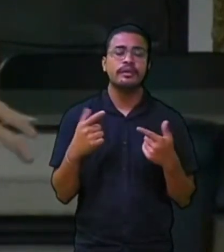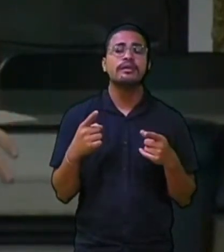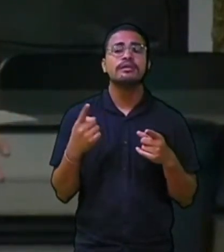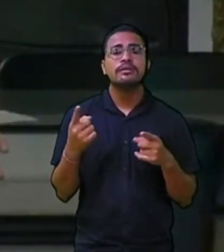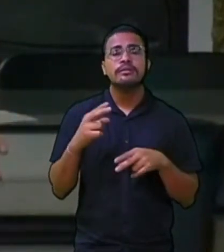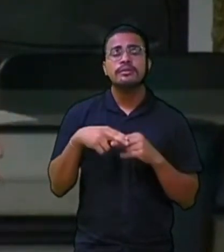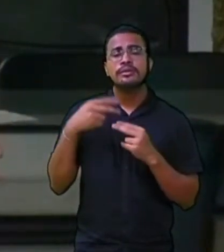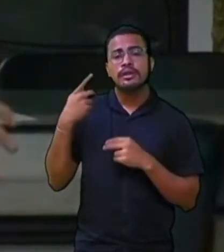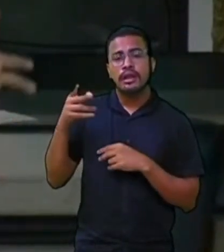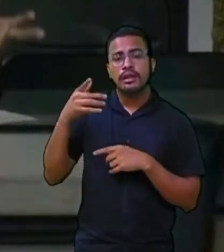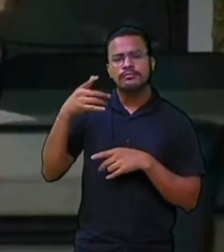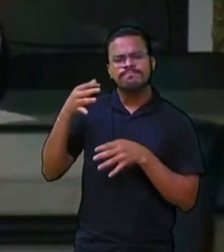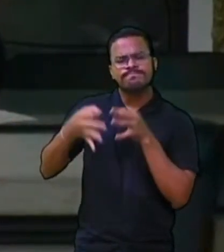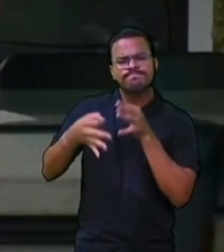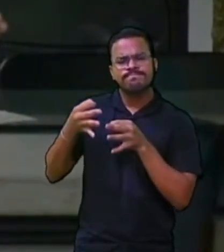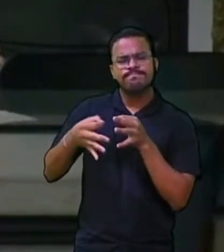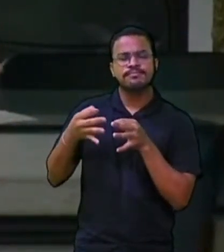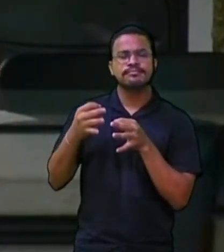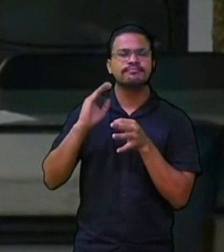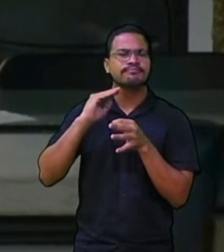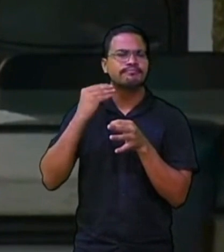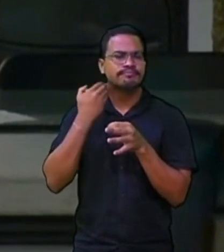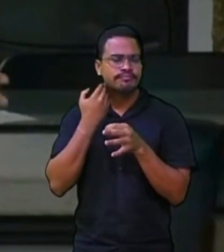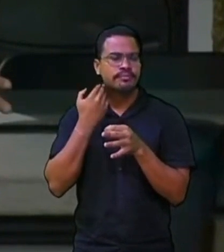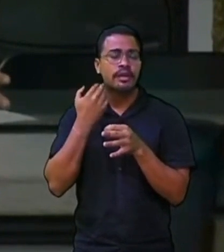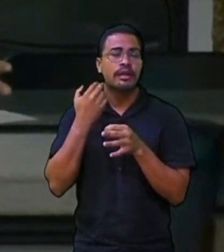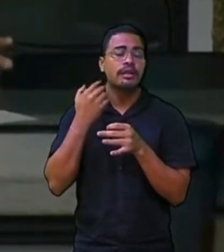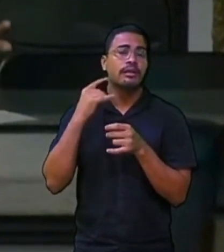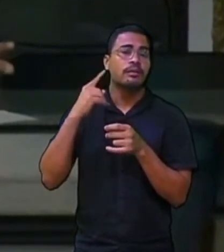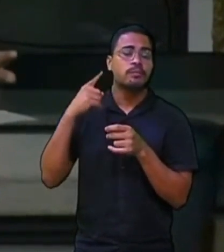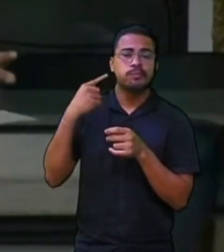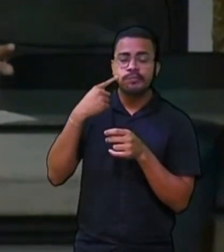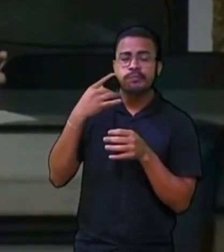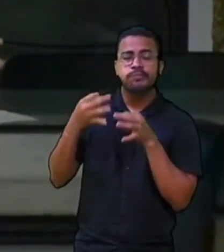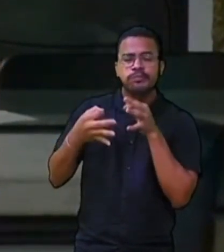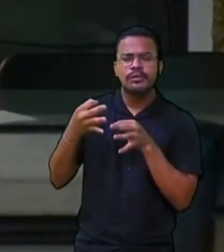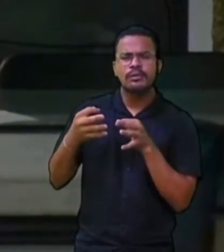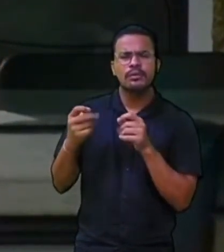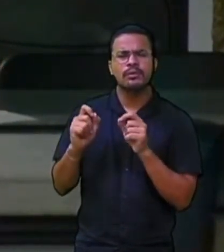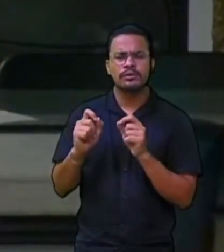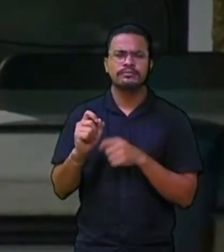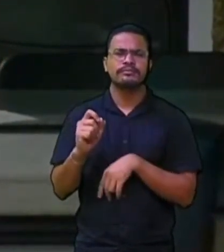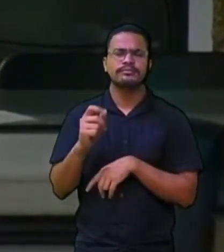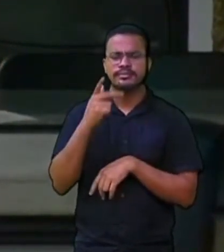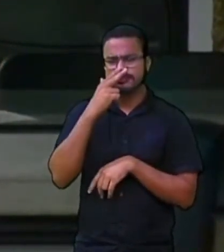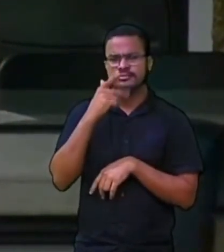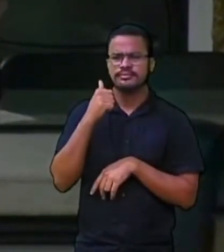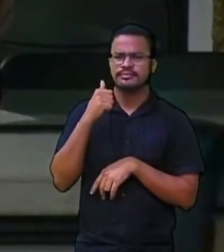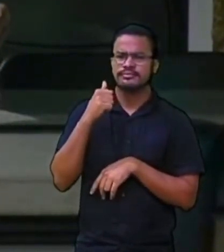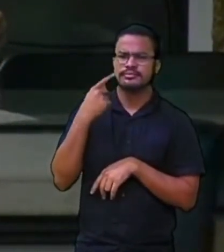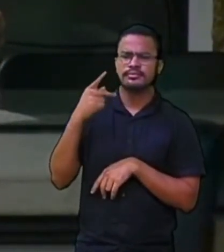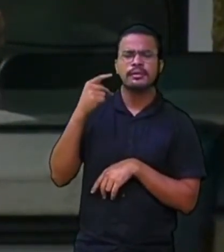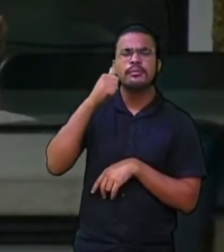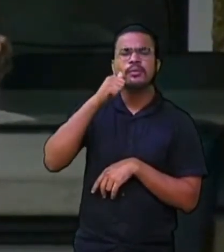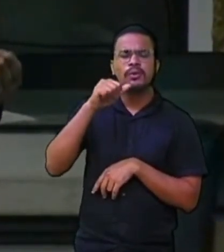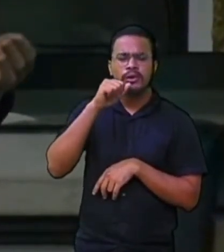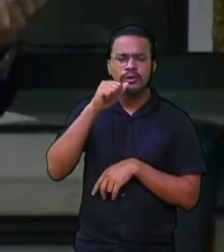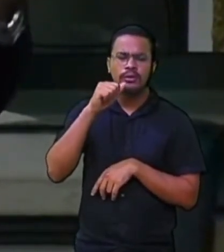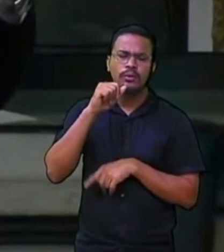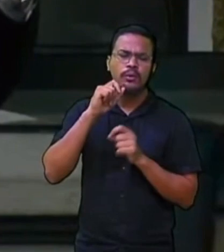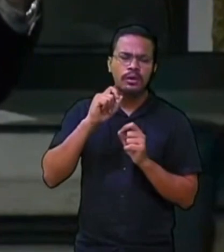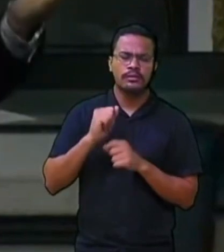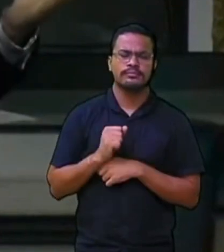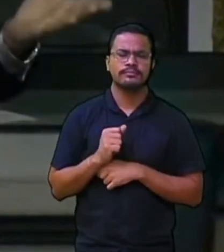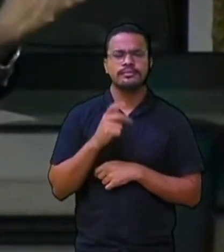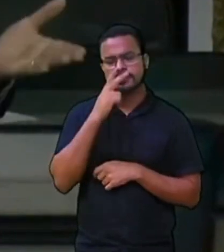juí olhar para o lado materno e ver que essas mulheres elas foram eleitas com votos com mais de